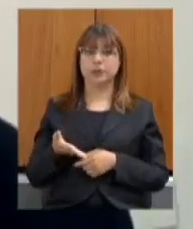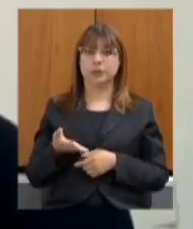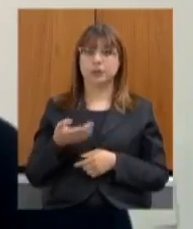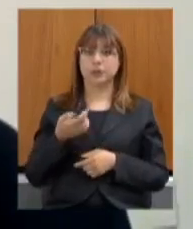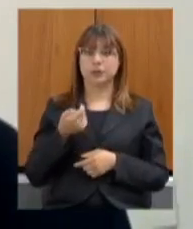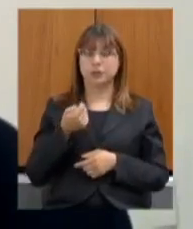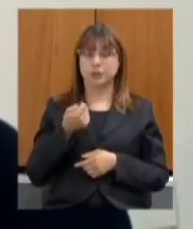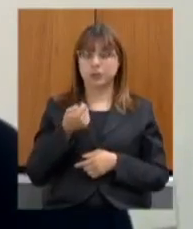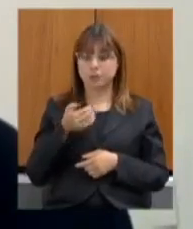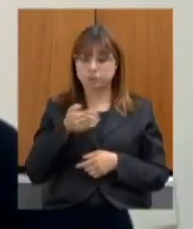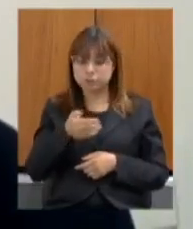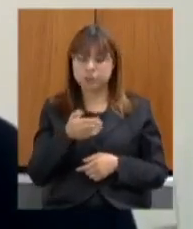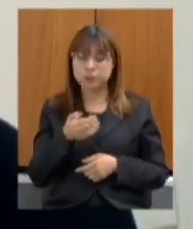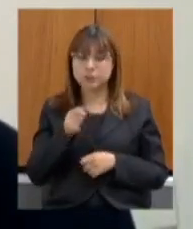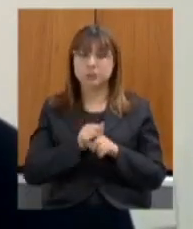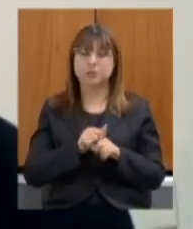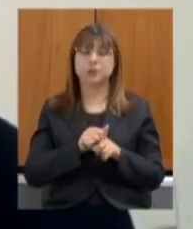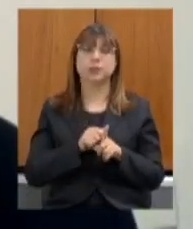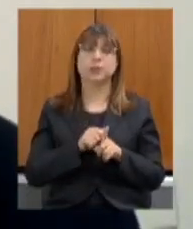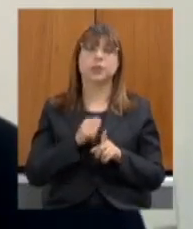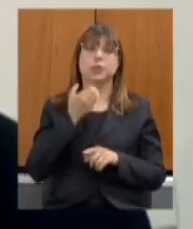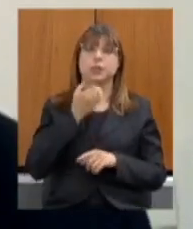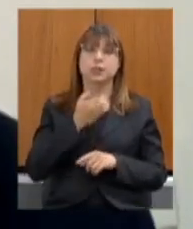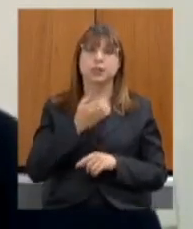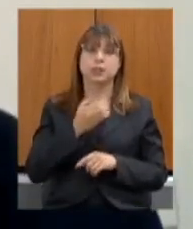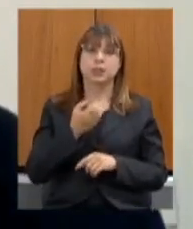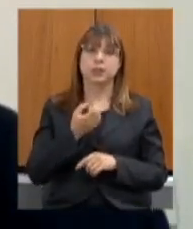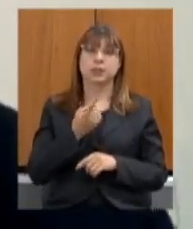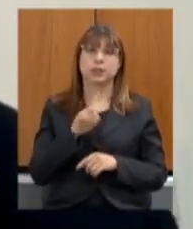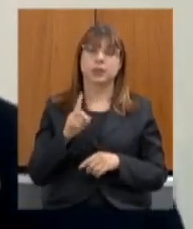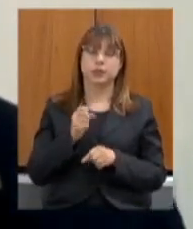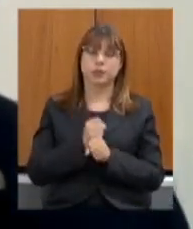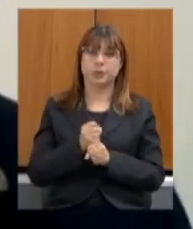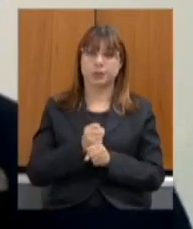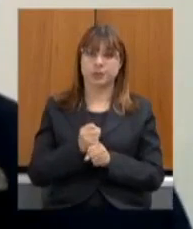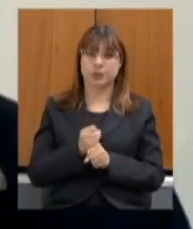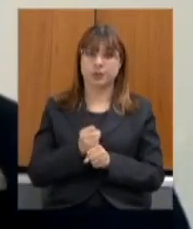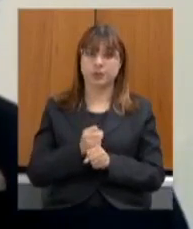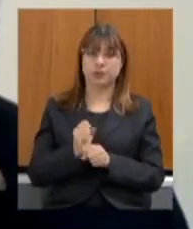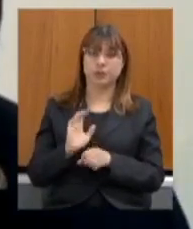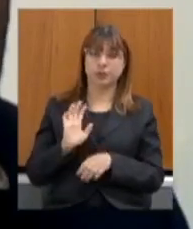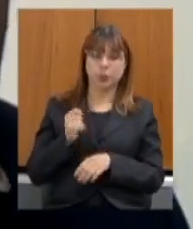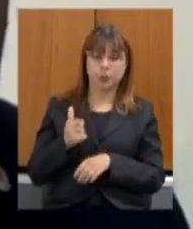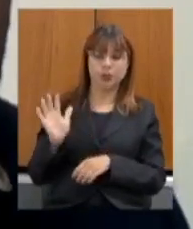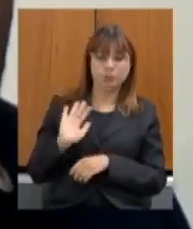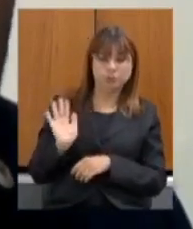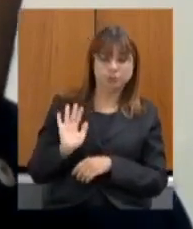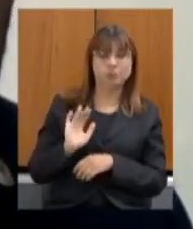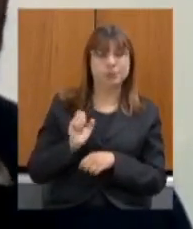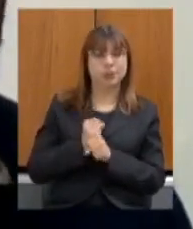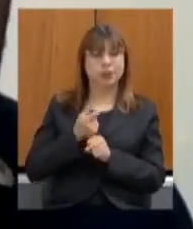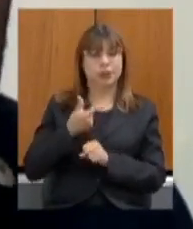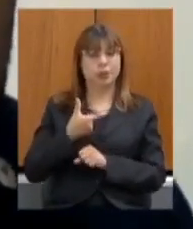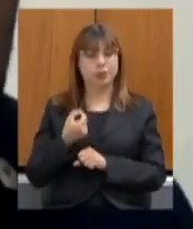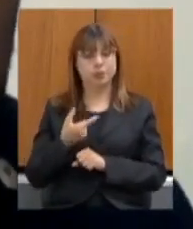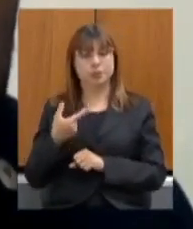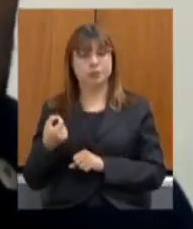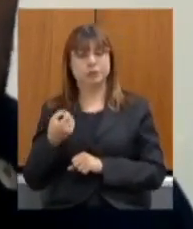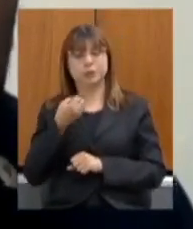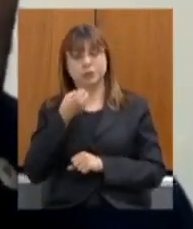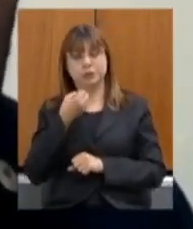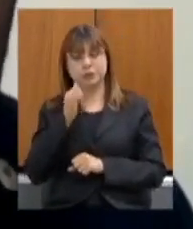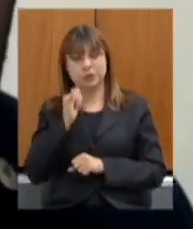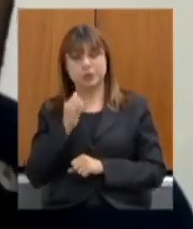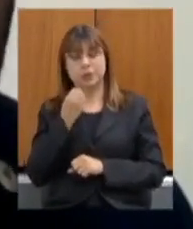aproximando o mês de dezembro, o último ano do nosso ano, já em prima despedida do ano de 2020, gente dizer que foi muito bom ter trabalhado